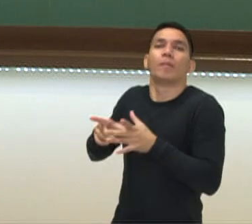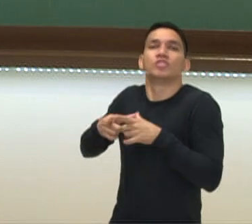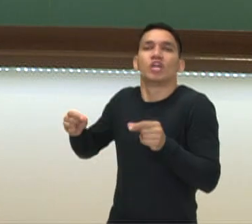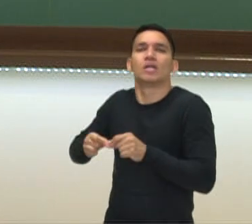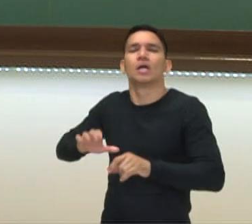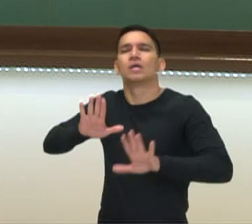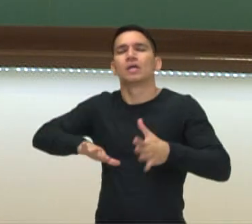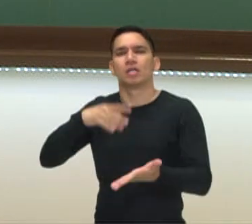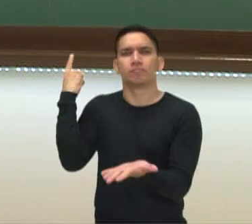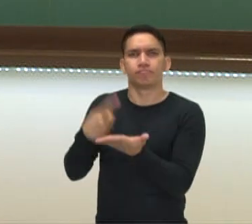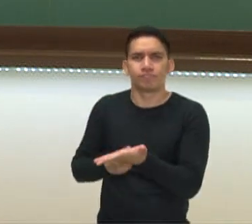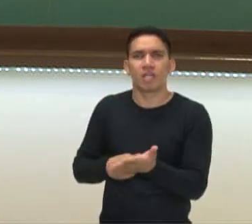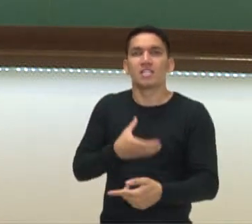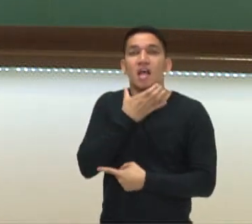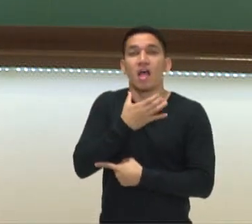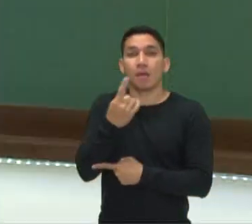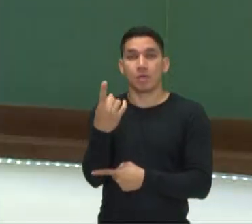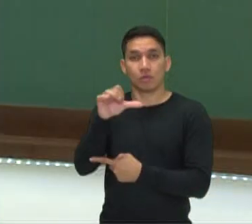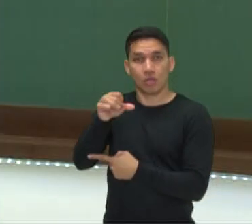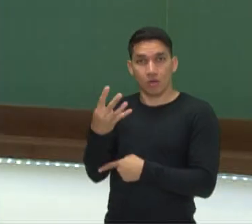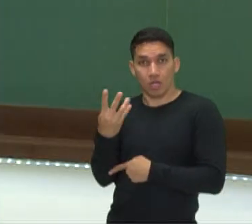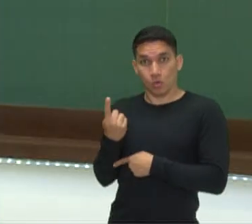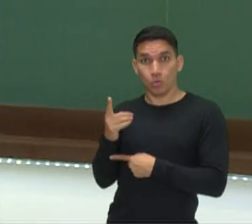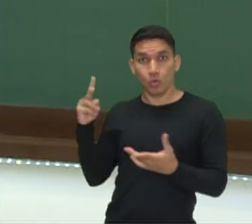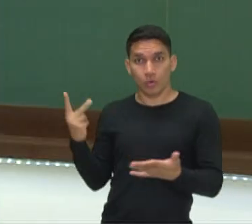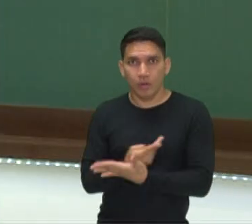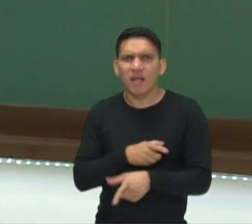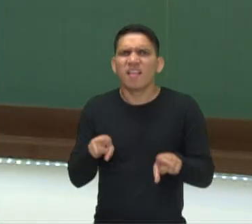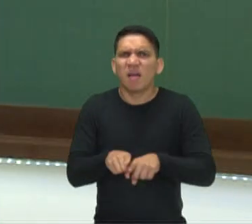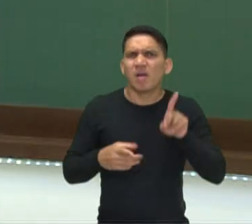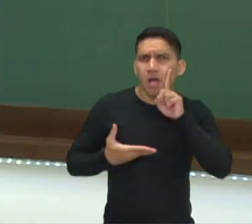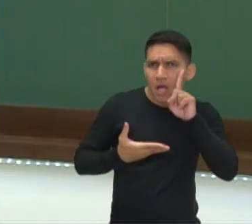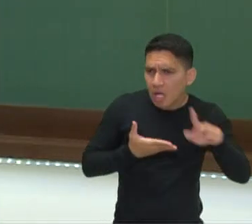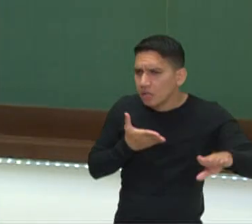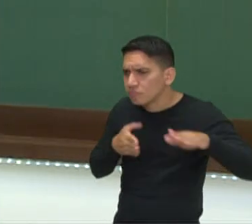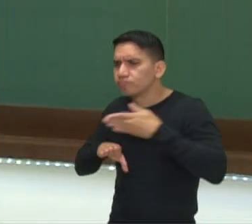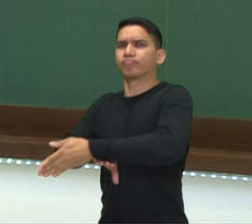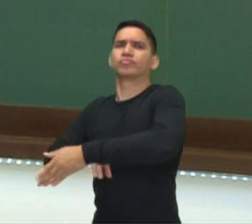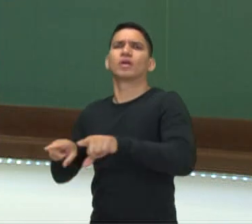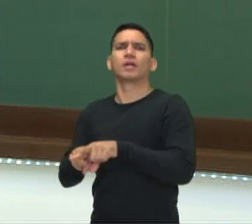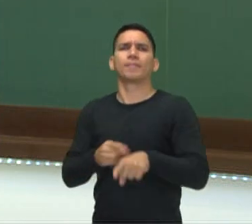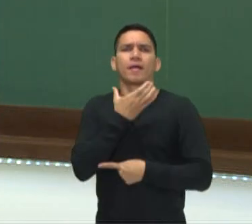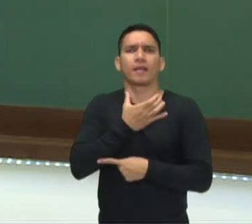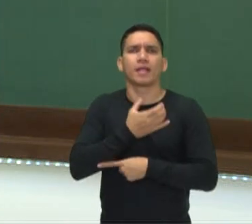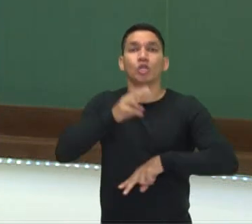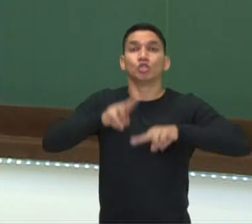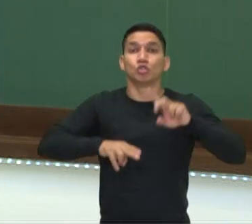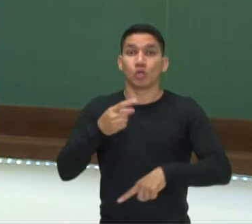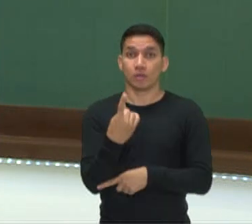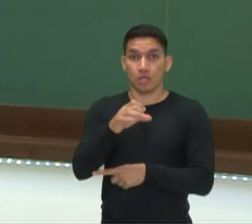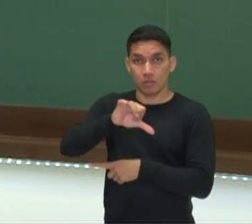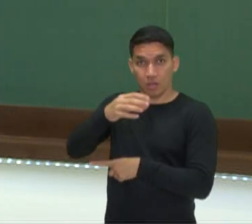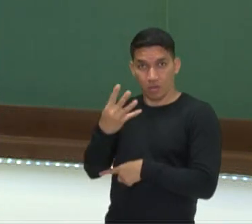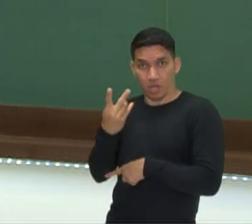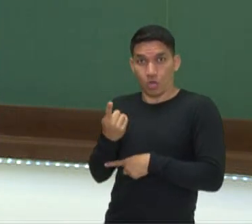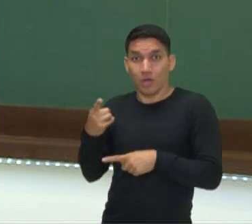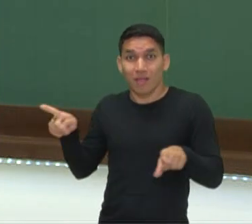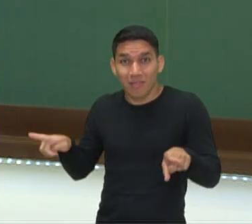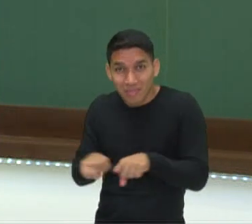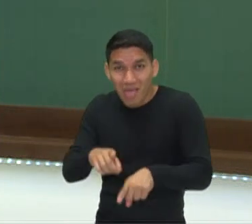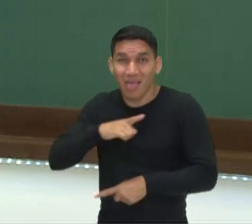dezembro de 1941. Além dos Estados Unidos, que entrou em dezembro, em junho de 1941 havia a entrada da